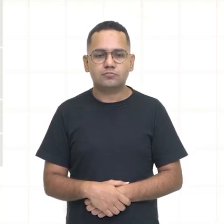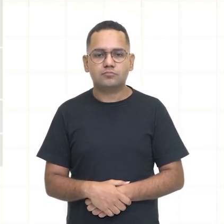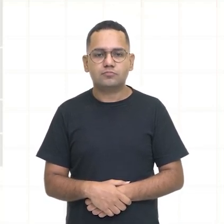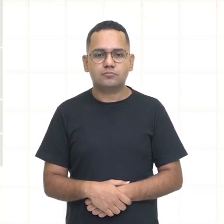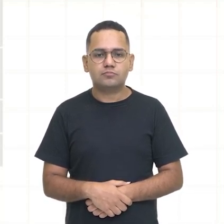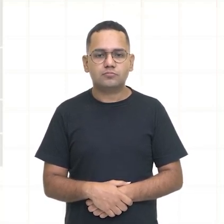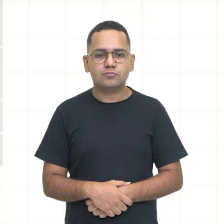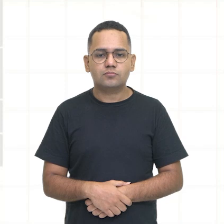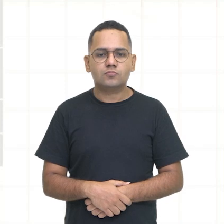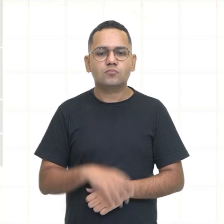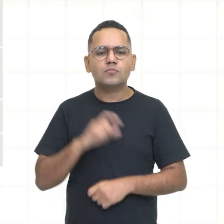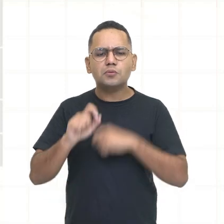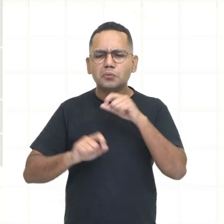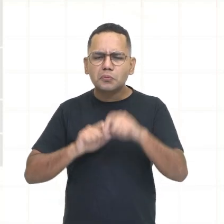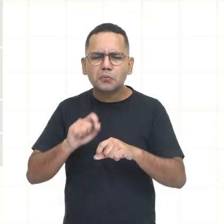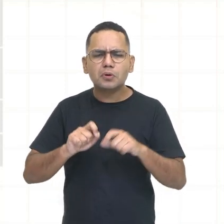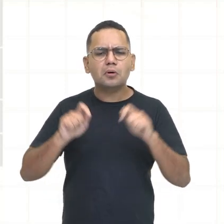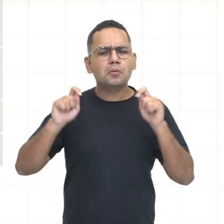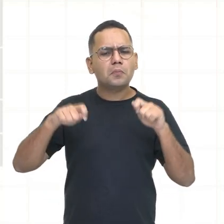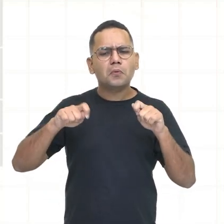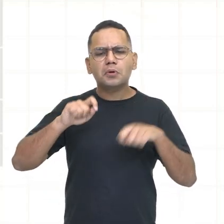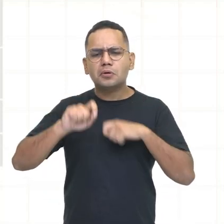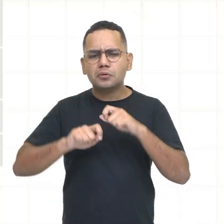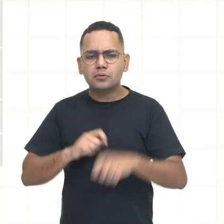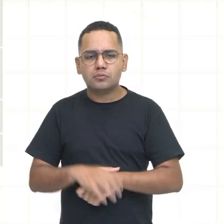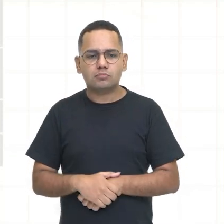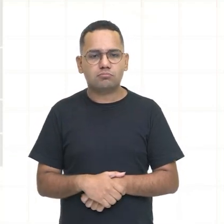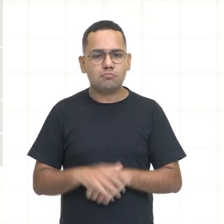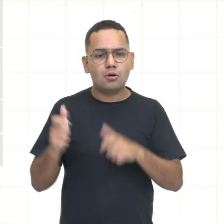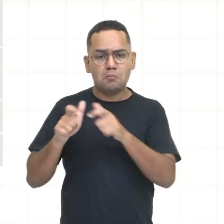ali pretendendo ampliação das liberdades